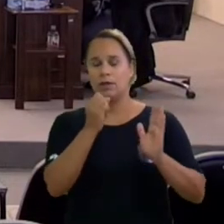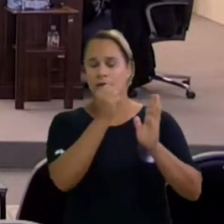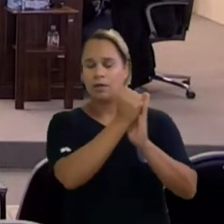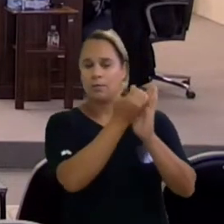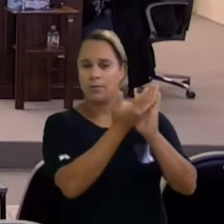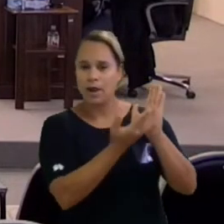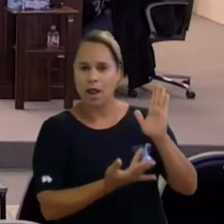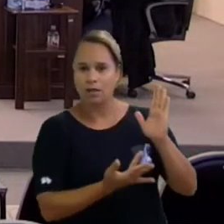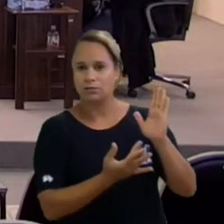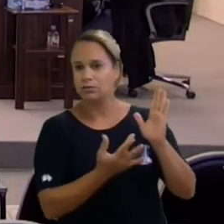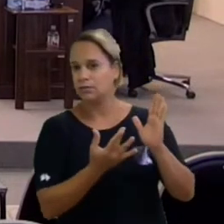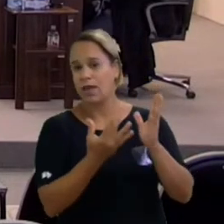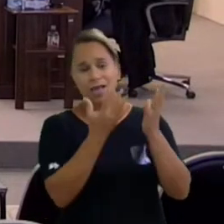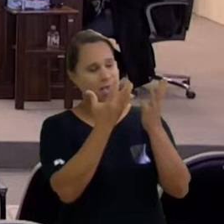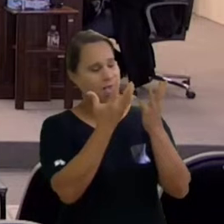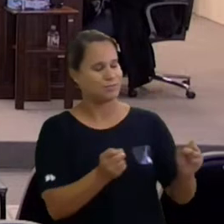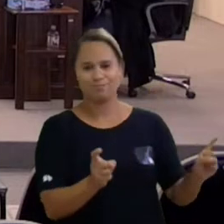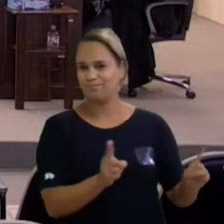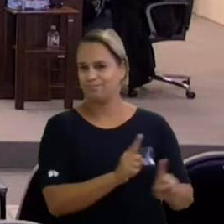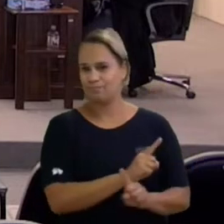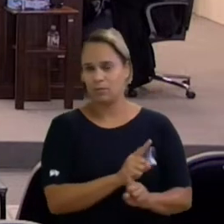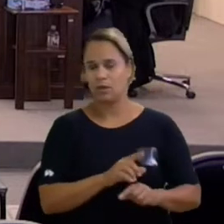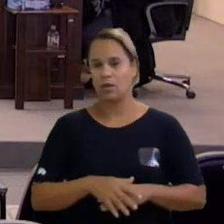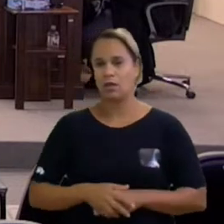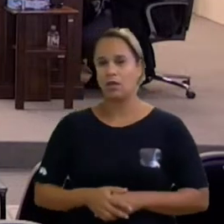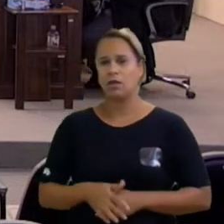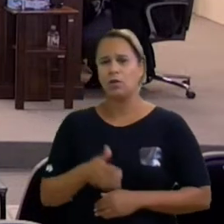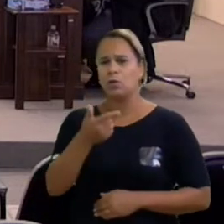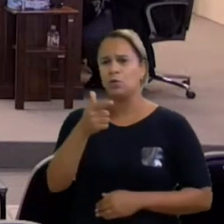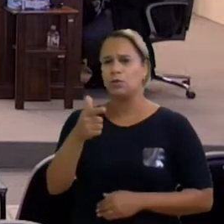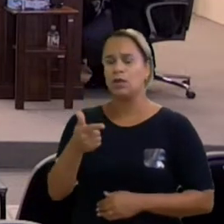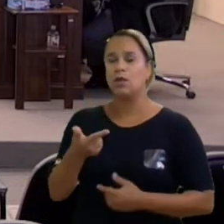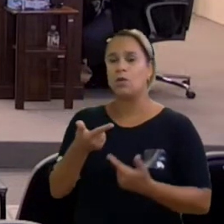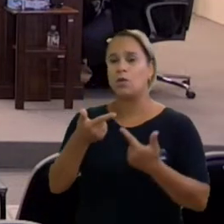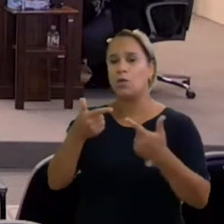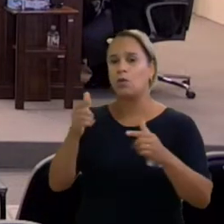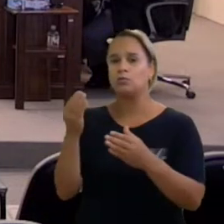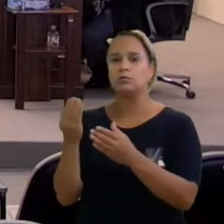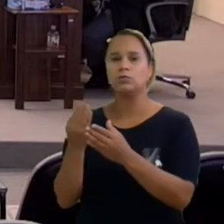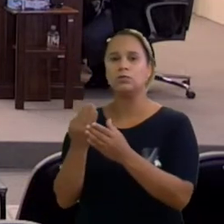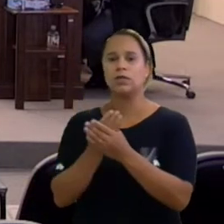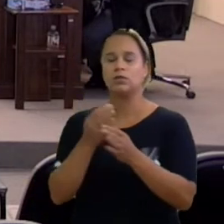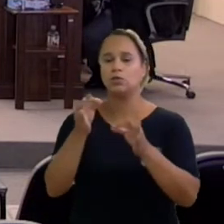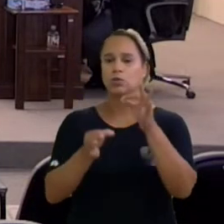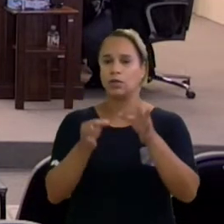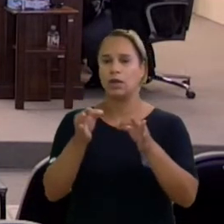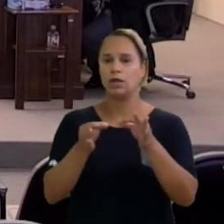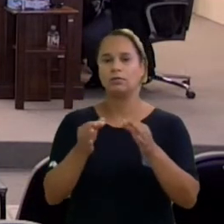Não havendo mais nenhum processo julgado, declaro encerrada a presente sessão.